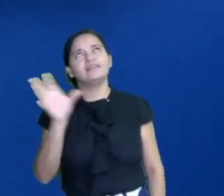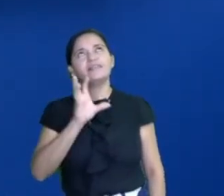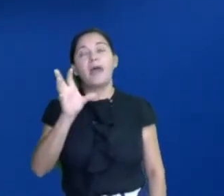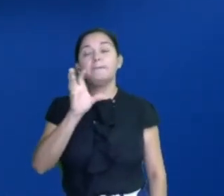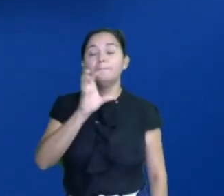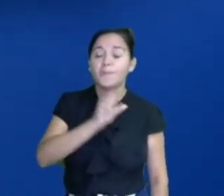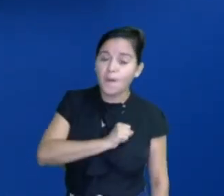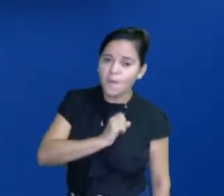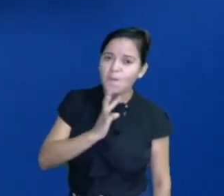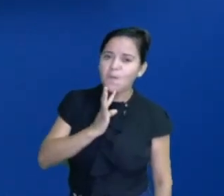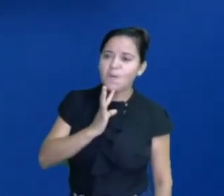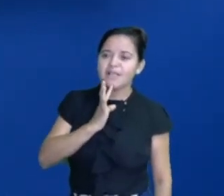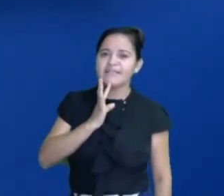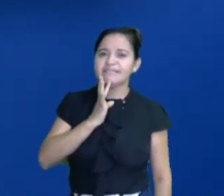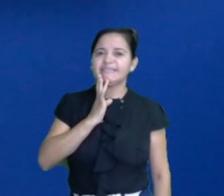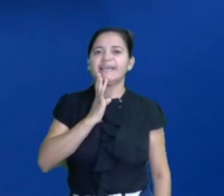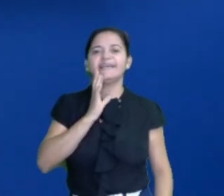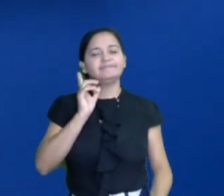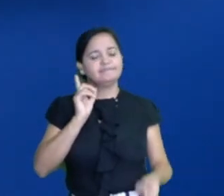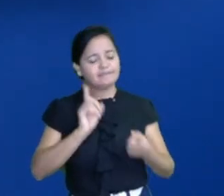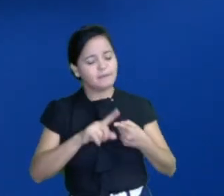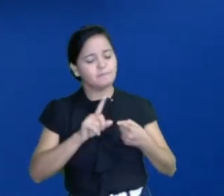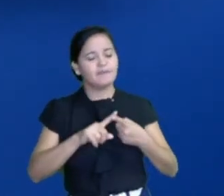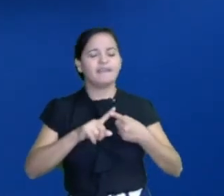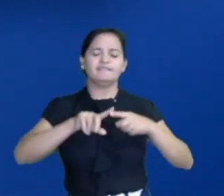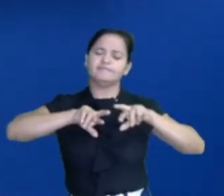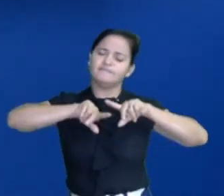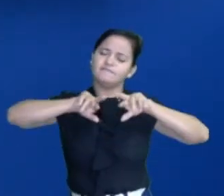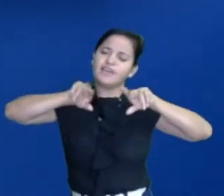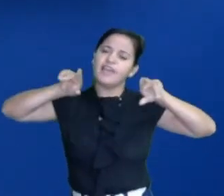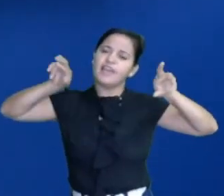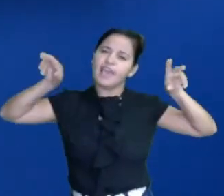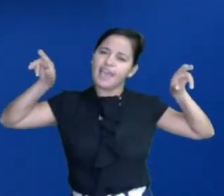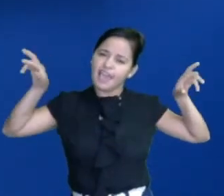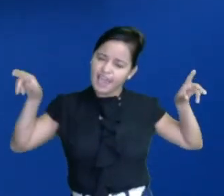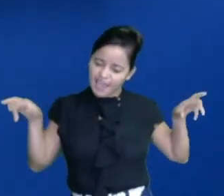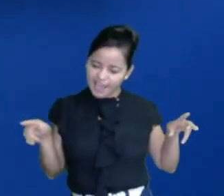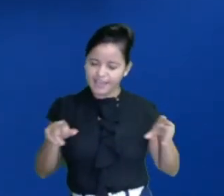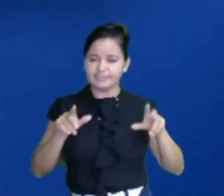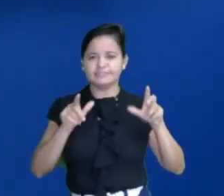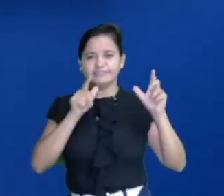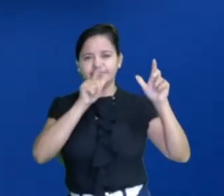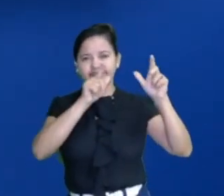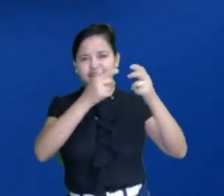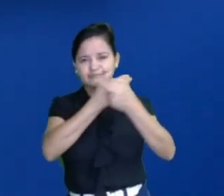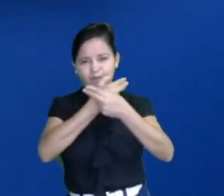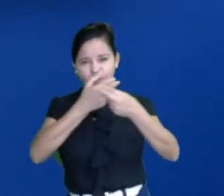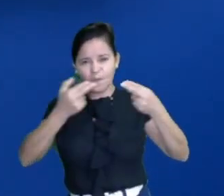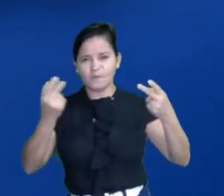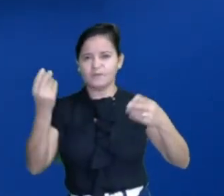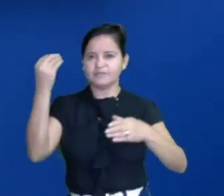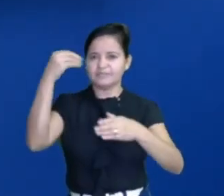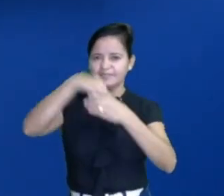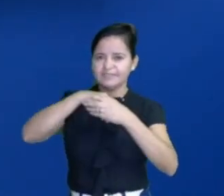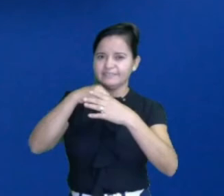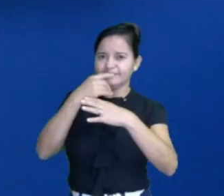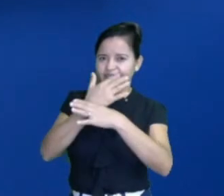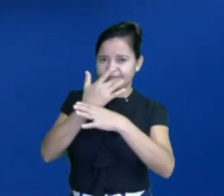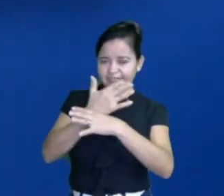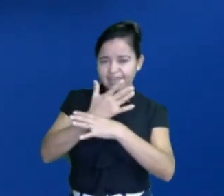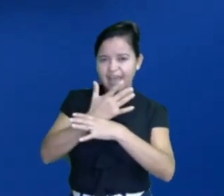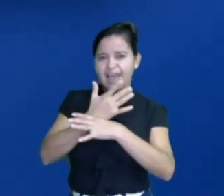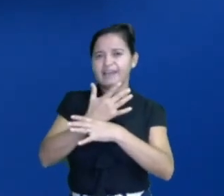amado conhecer e assim reconhecer os diversos tipos de patrimônio, certo? Espero vocês na